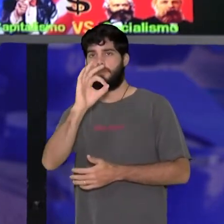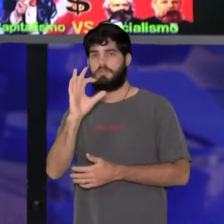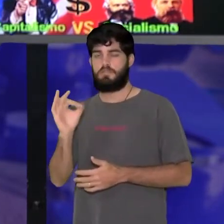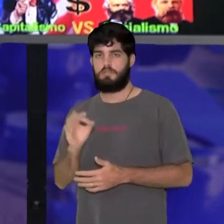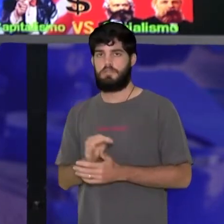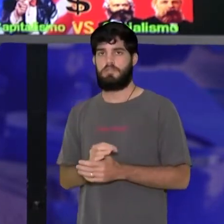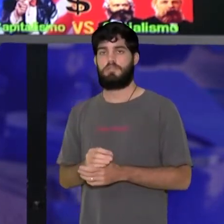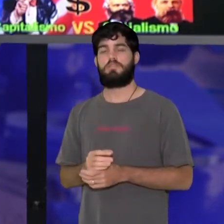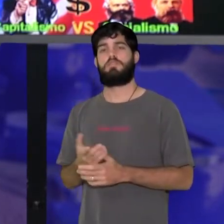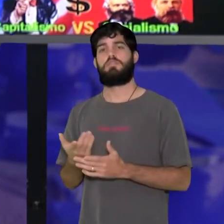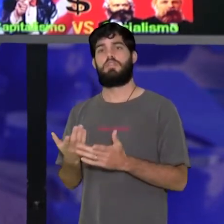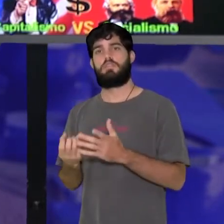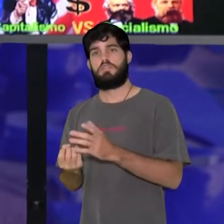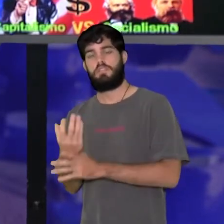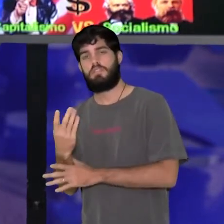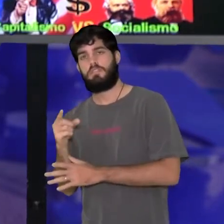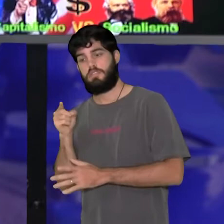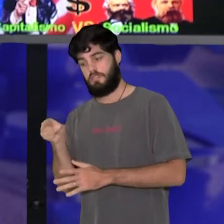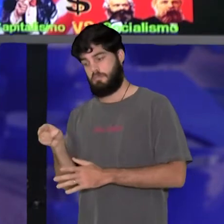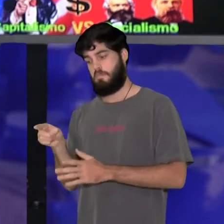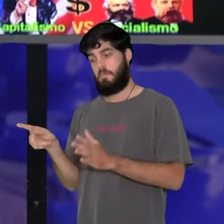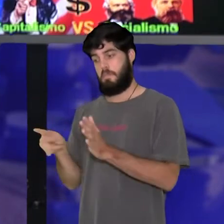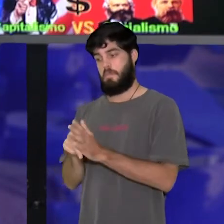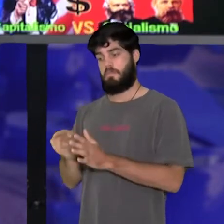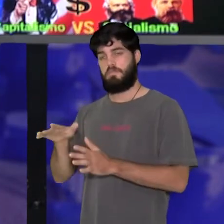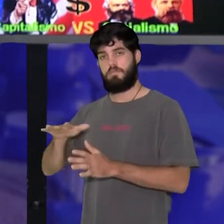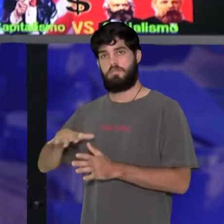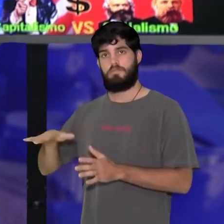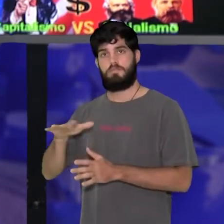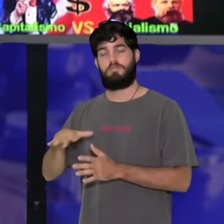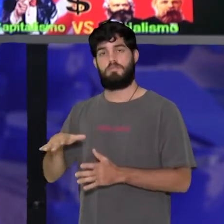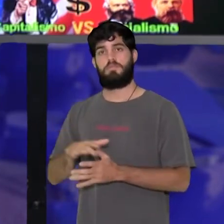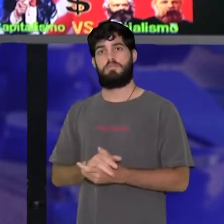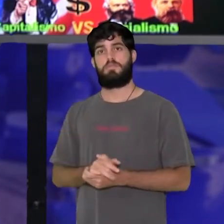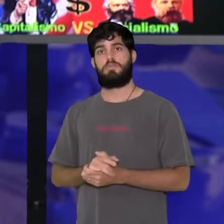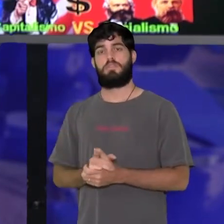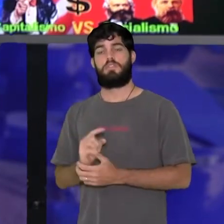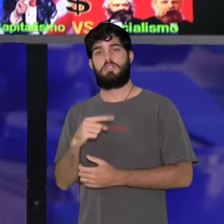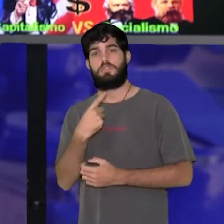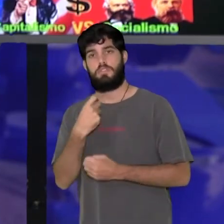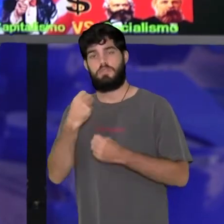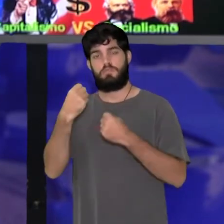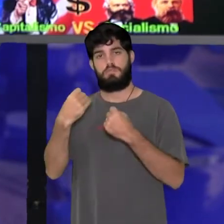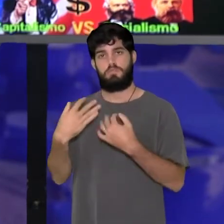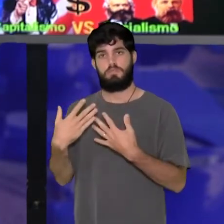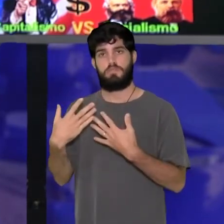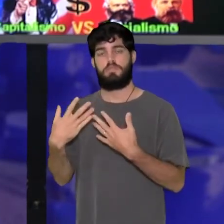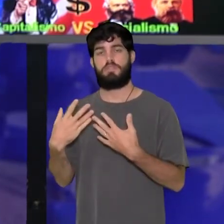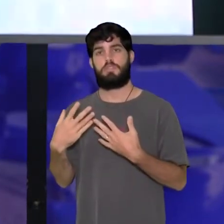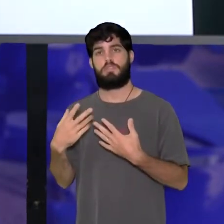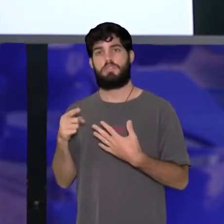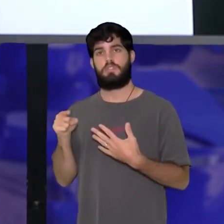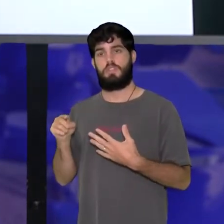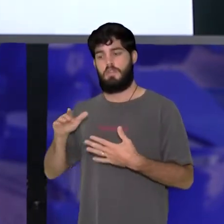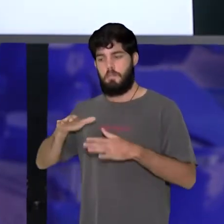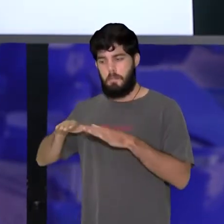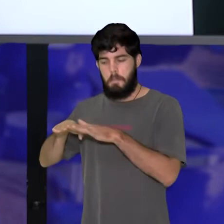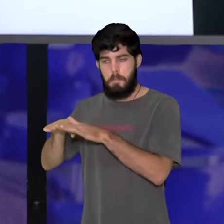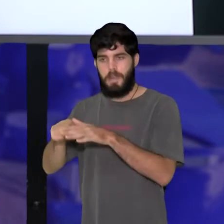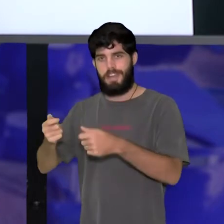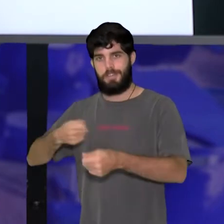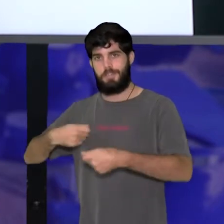eles vão produzir mercadorias específicas para esse público. É o que a gente chama de economia